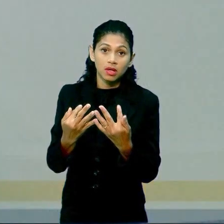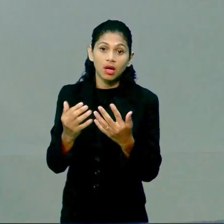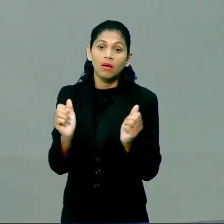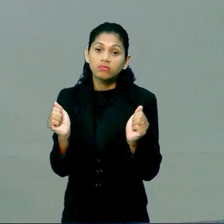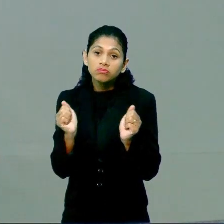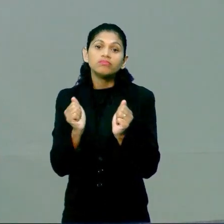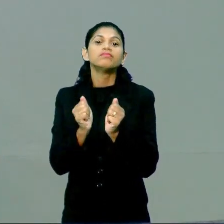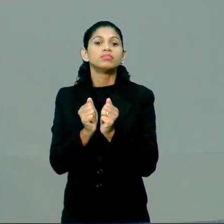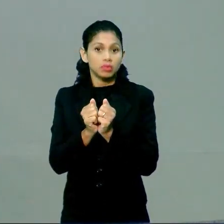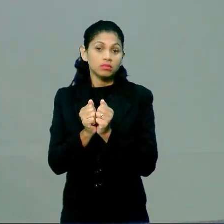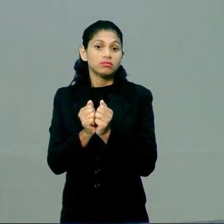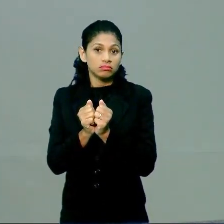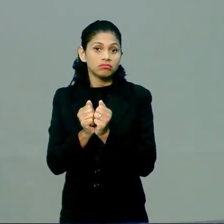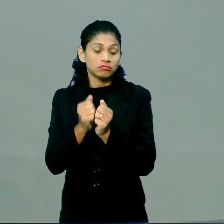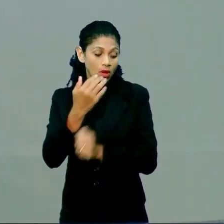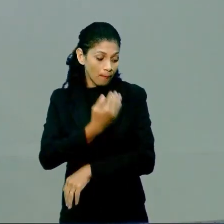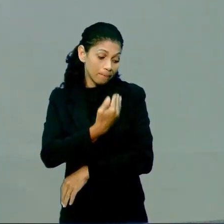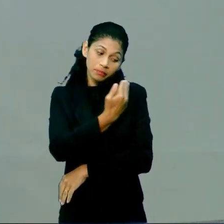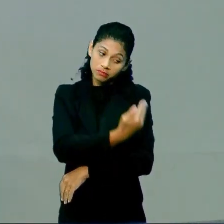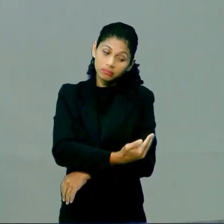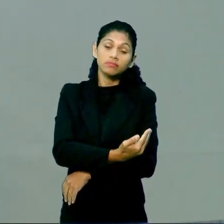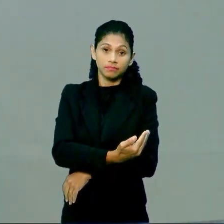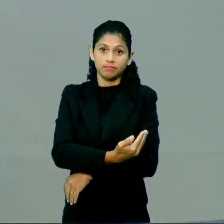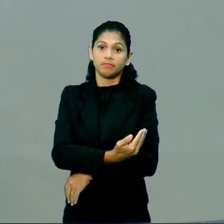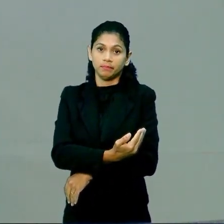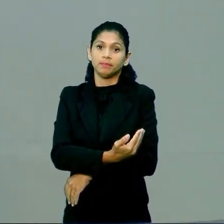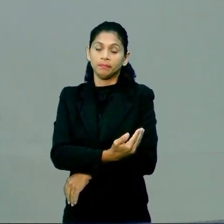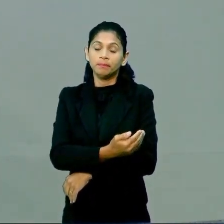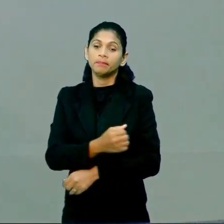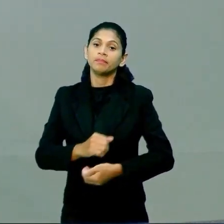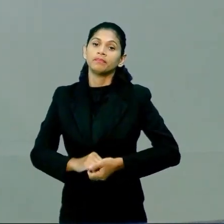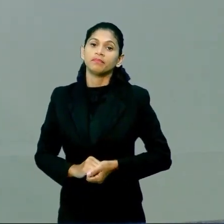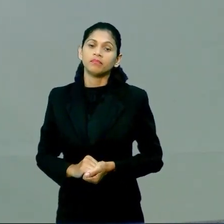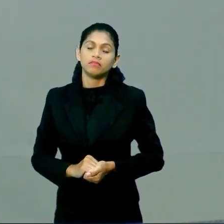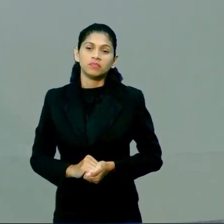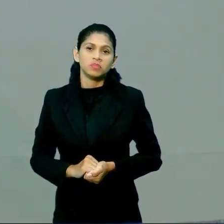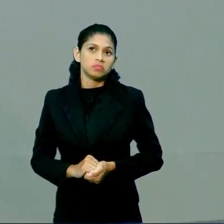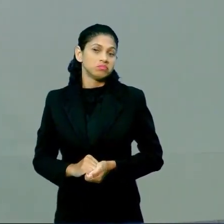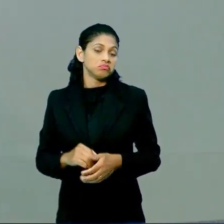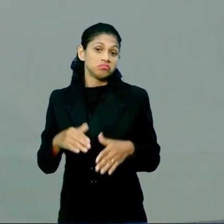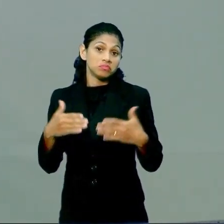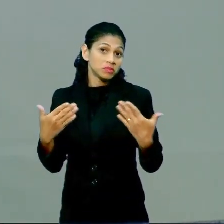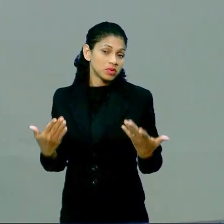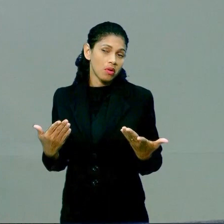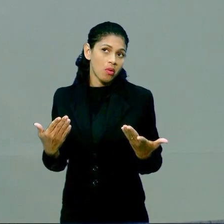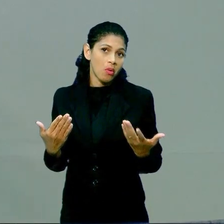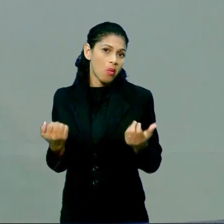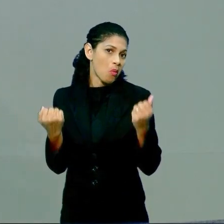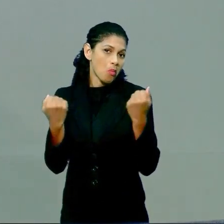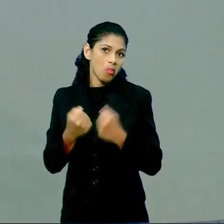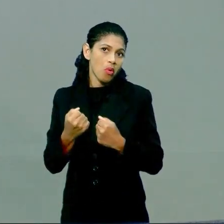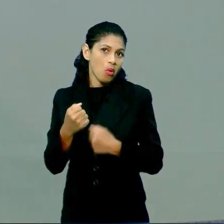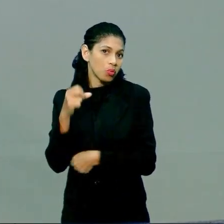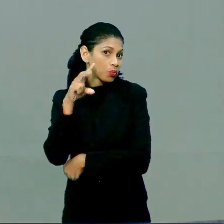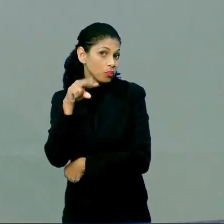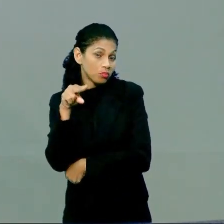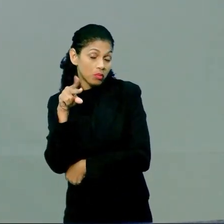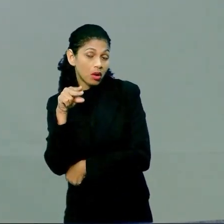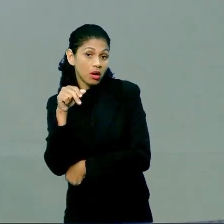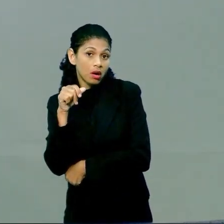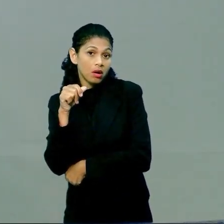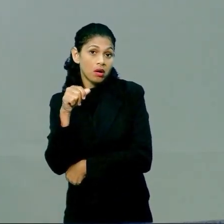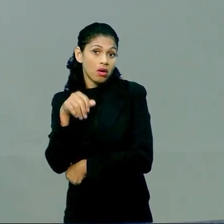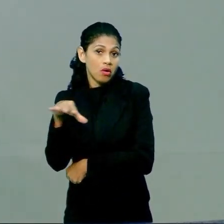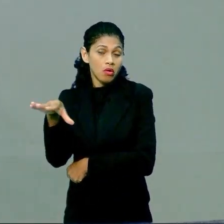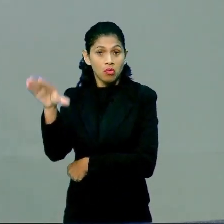né E aí você já pode inferir Ah se é um familiar próximo deve ser um irmão né um sobrinho um tio um um avô